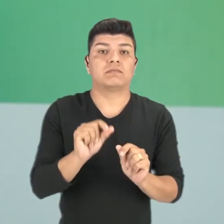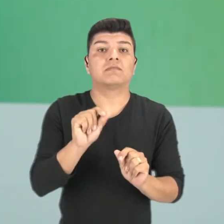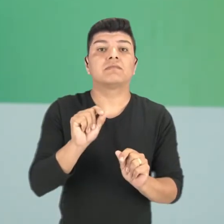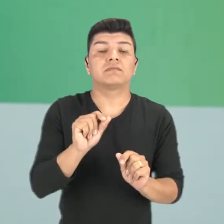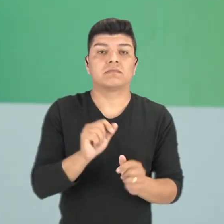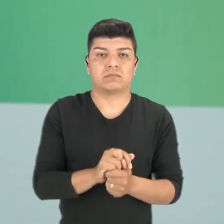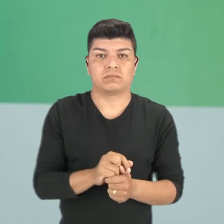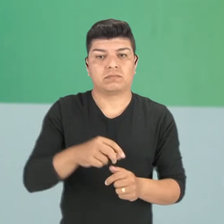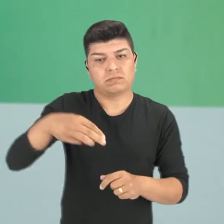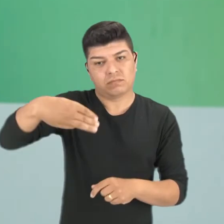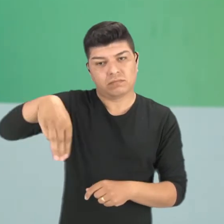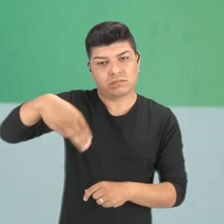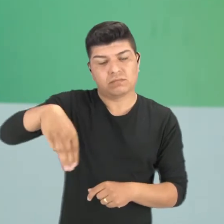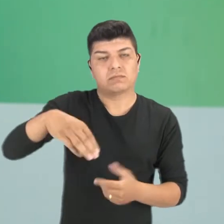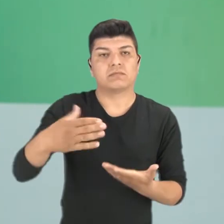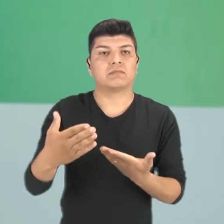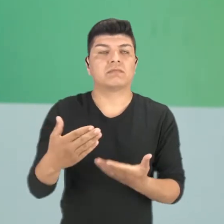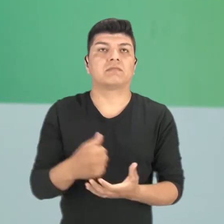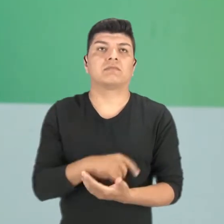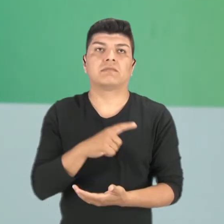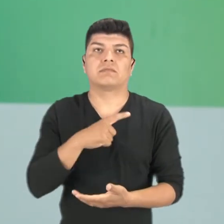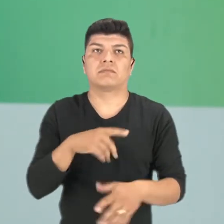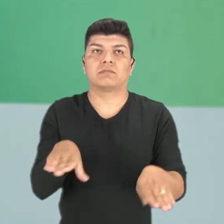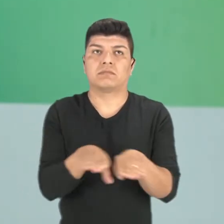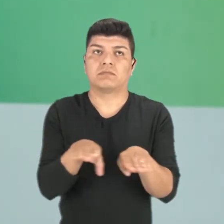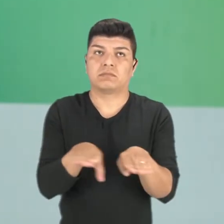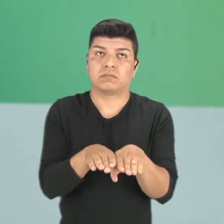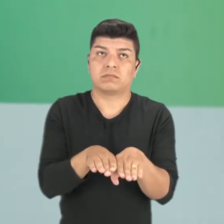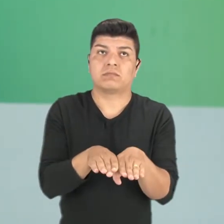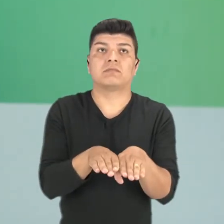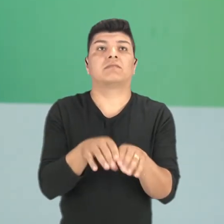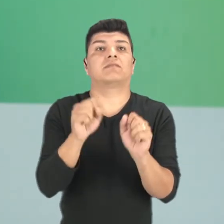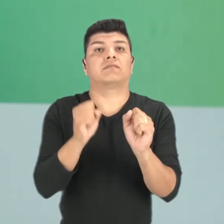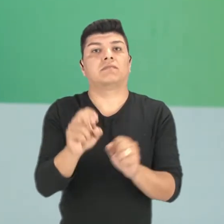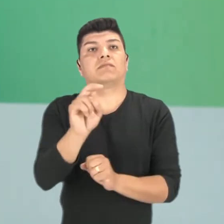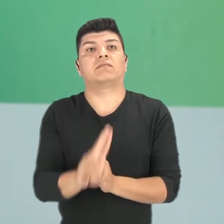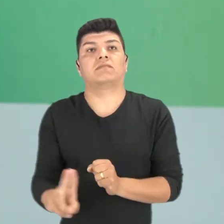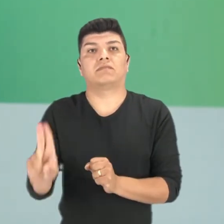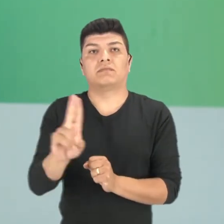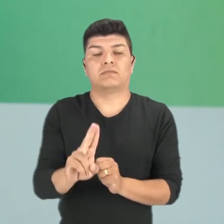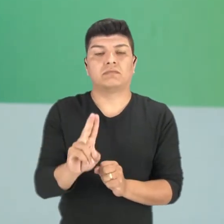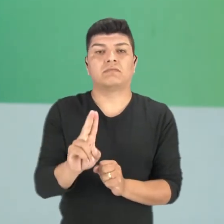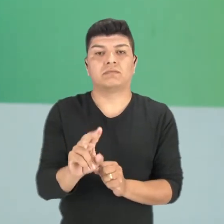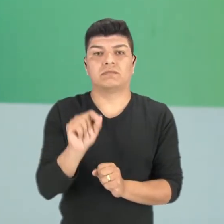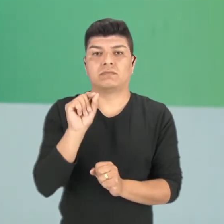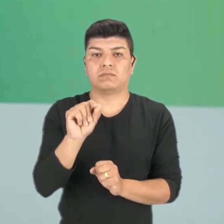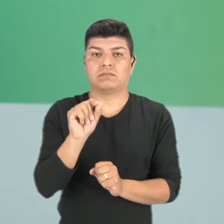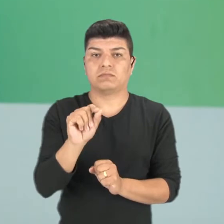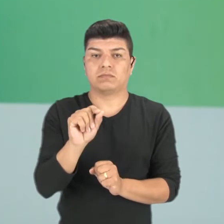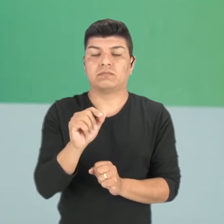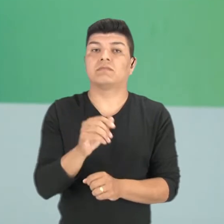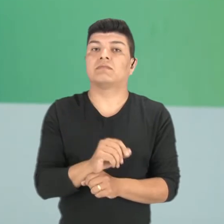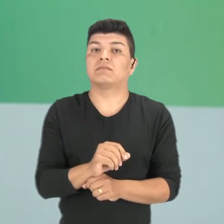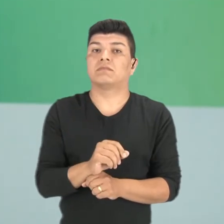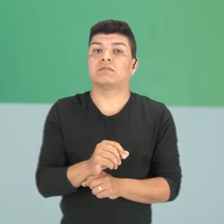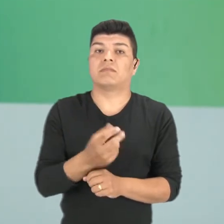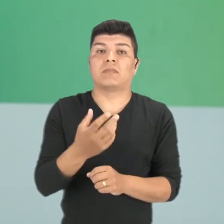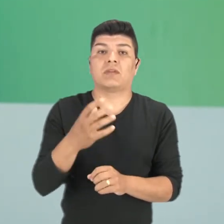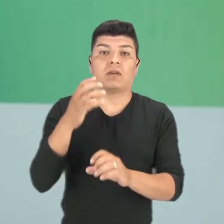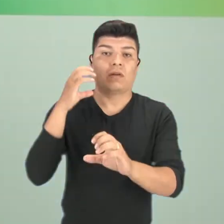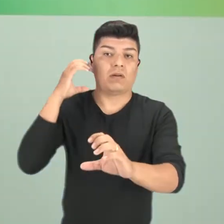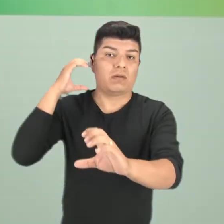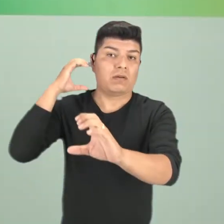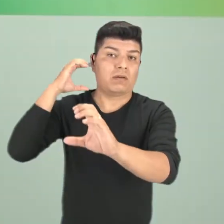de matemática, e que também você pode trabalhar esse tipo de situação na